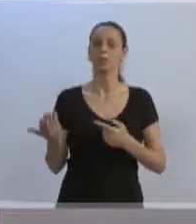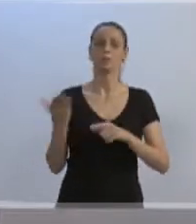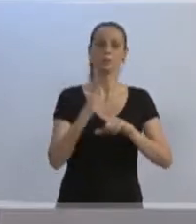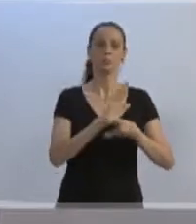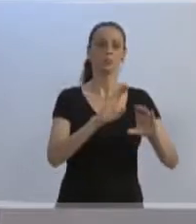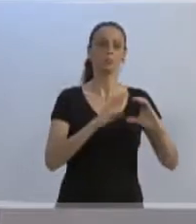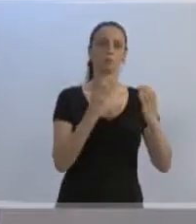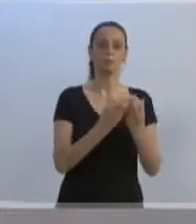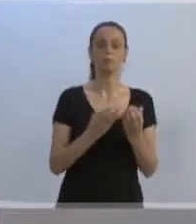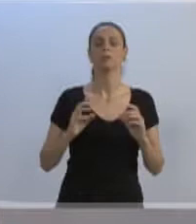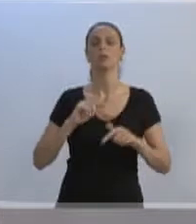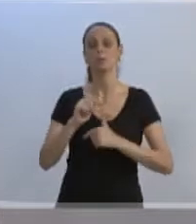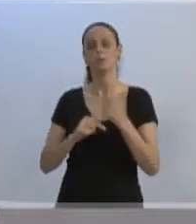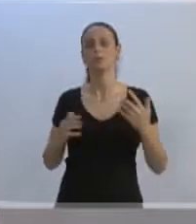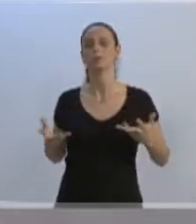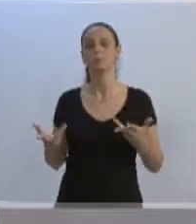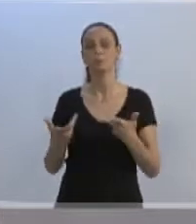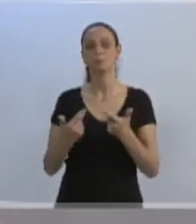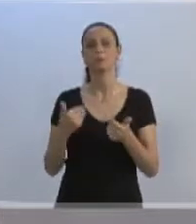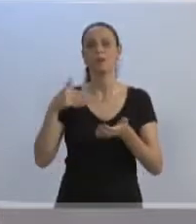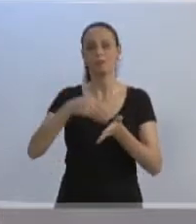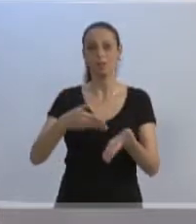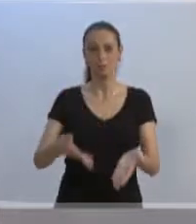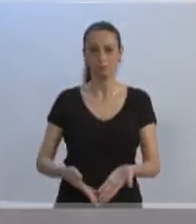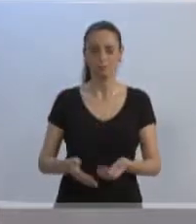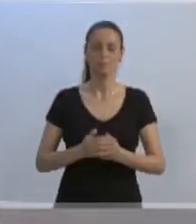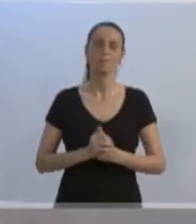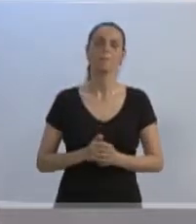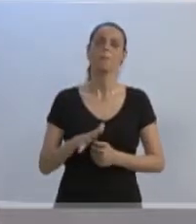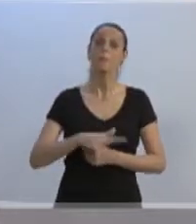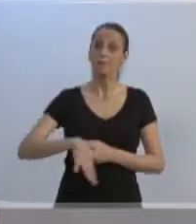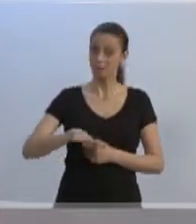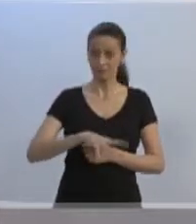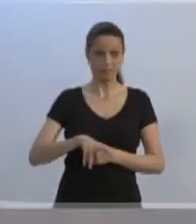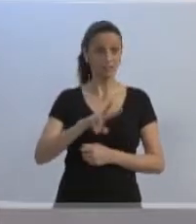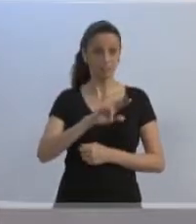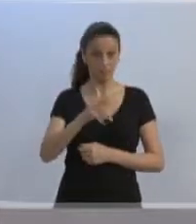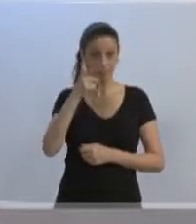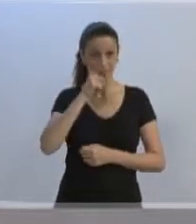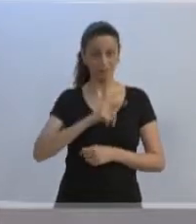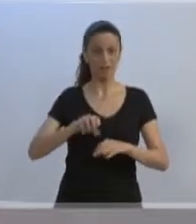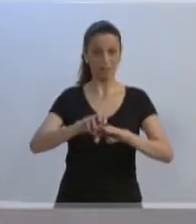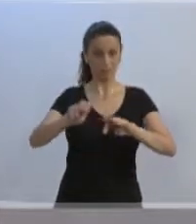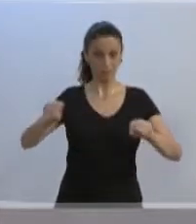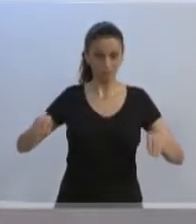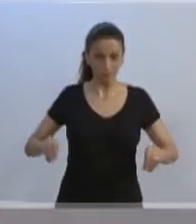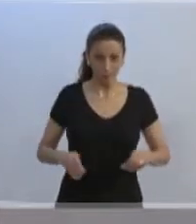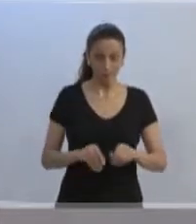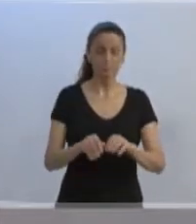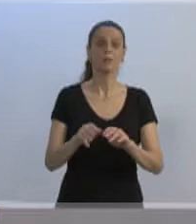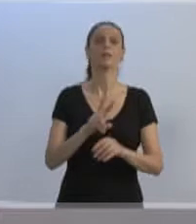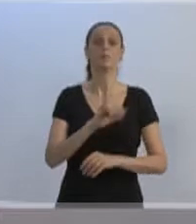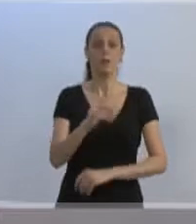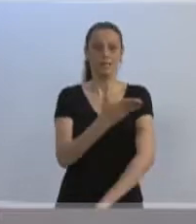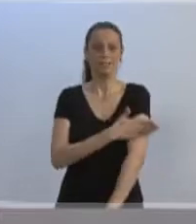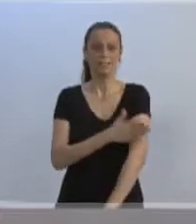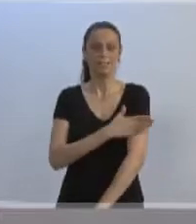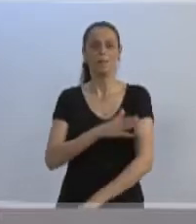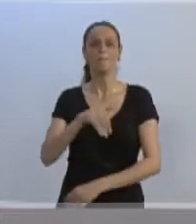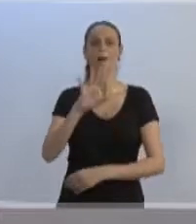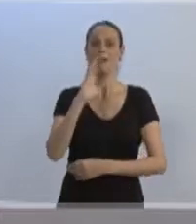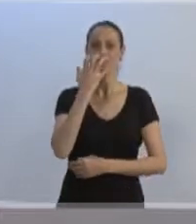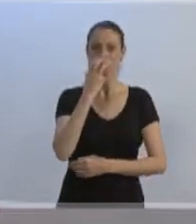fazendo um excelente trabalho que vem fazendo e com essa área que eles vão receber agora eles vão ter a condição de estar treinando cada vez mais